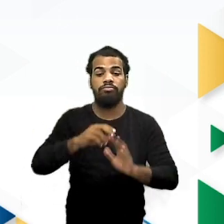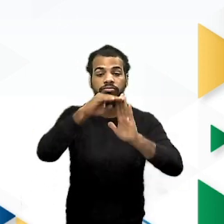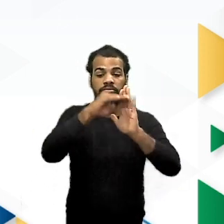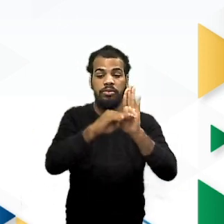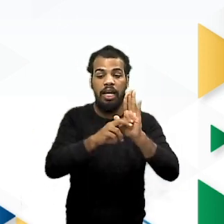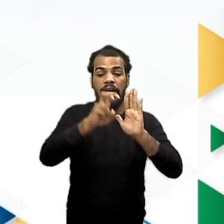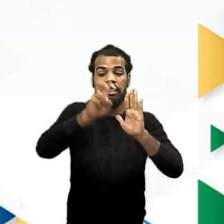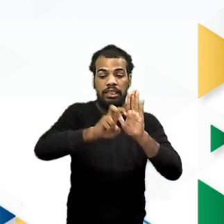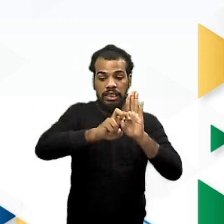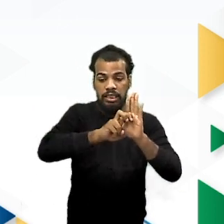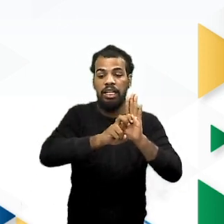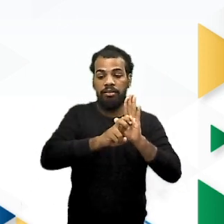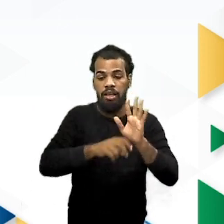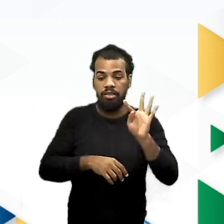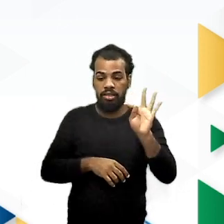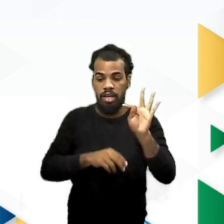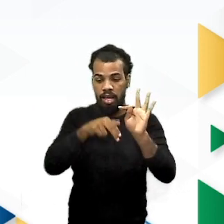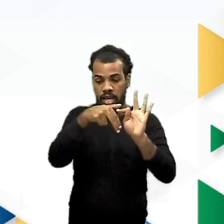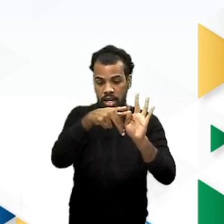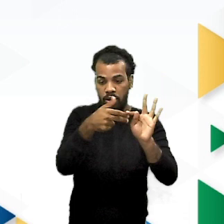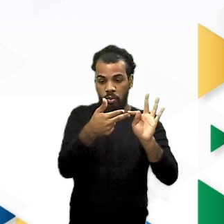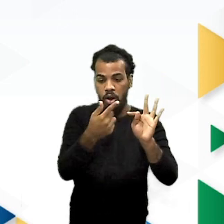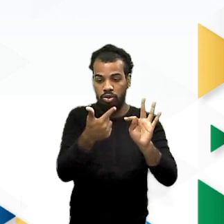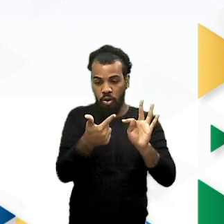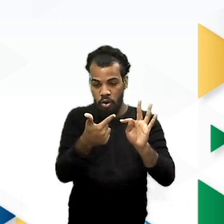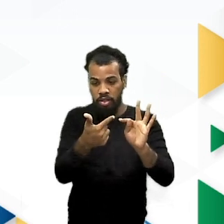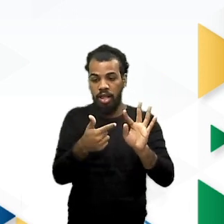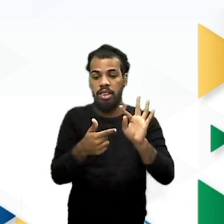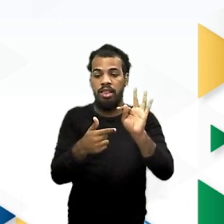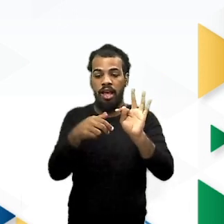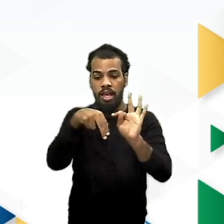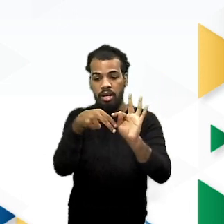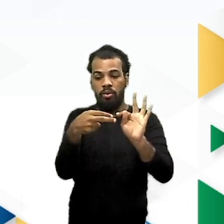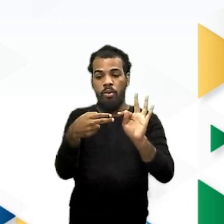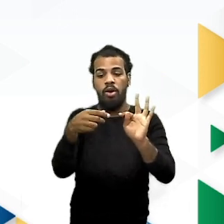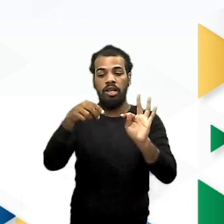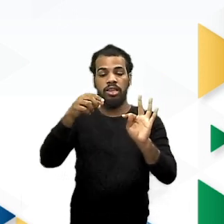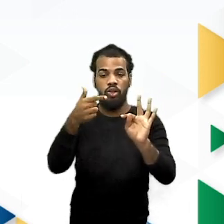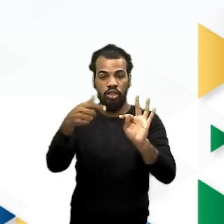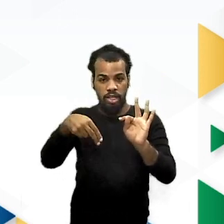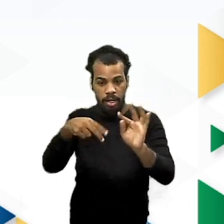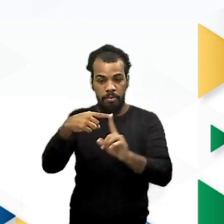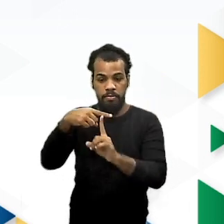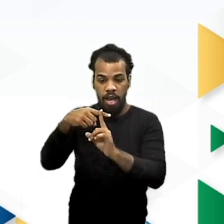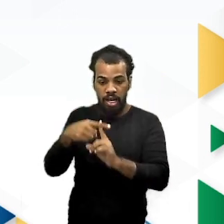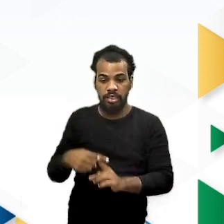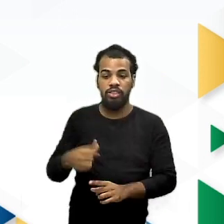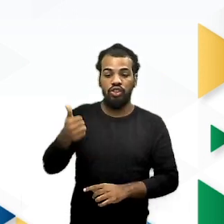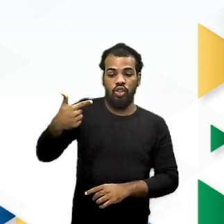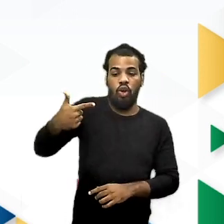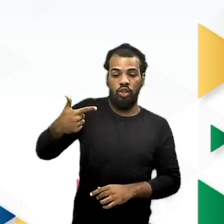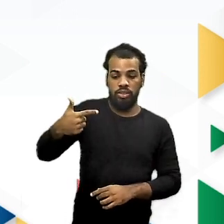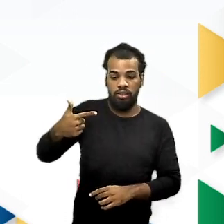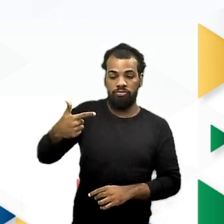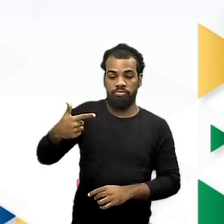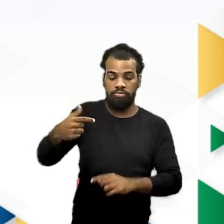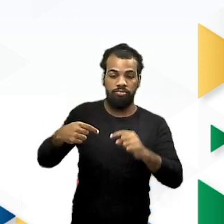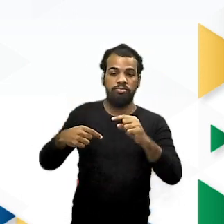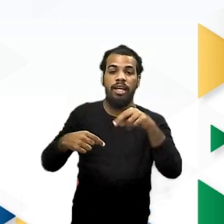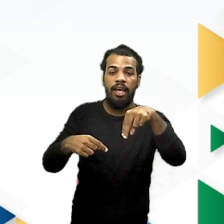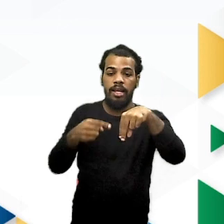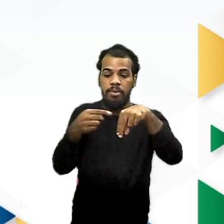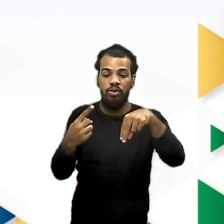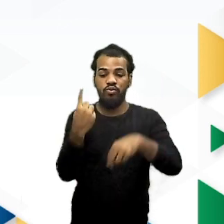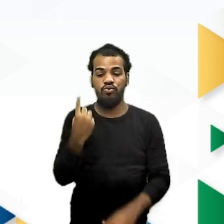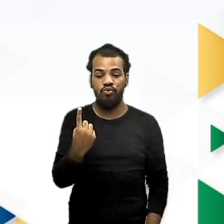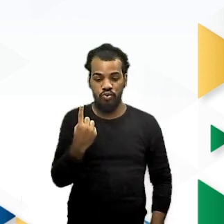2, né? E Tn, na forma genérica, é 2n mais 12 vezes 1n